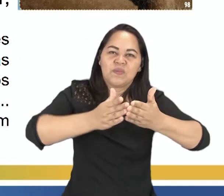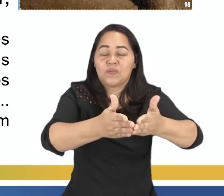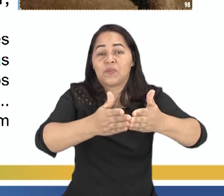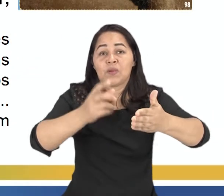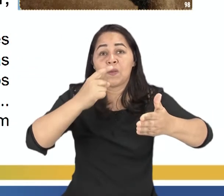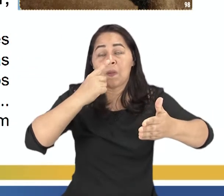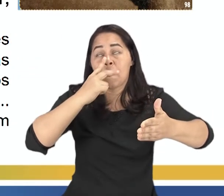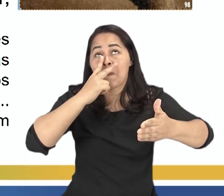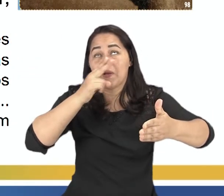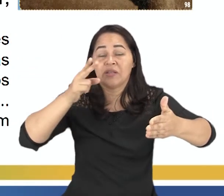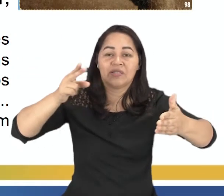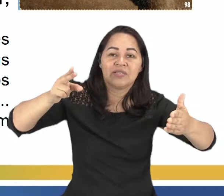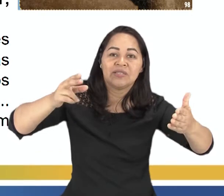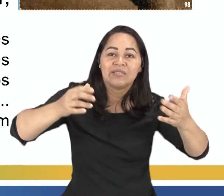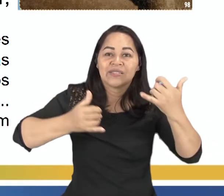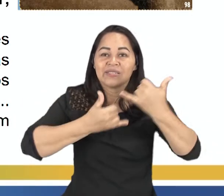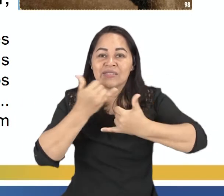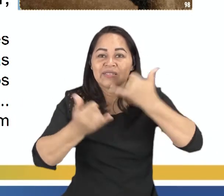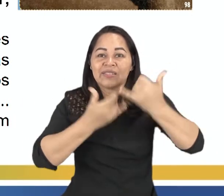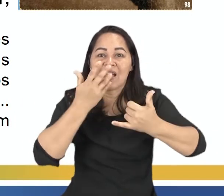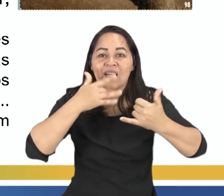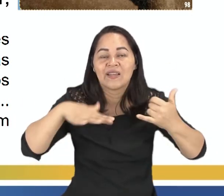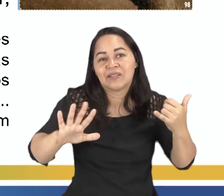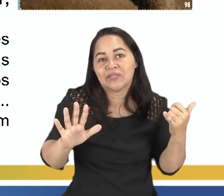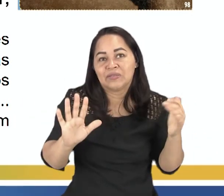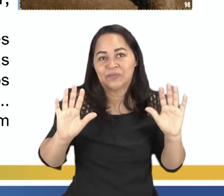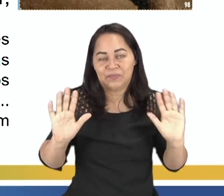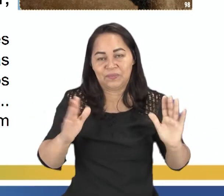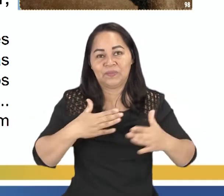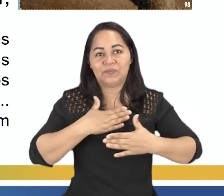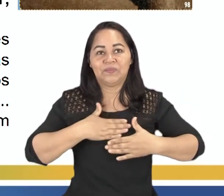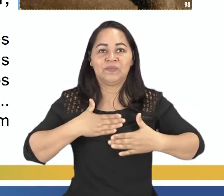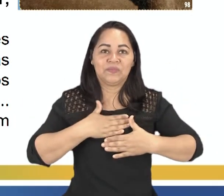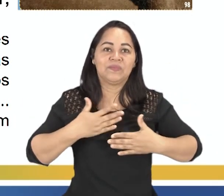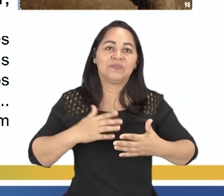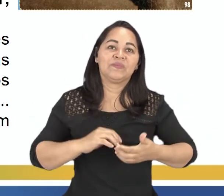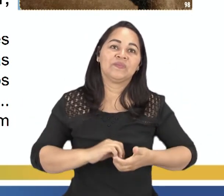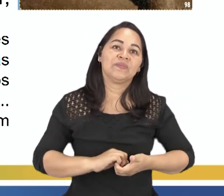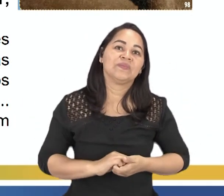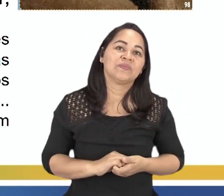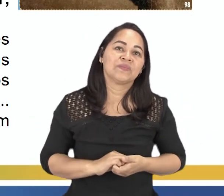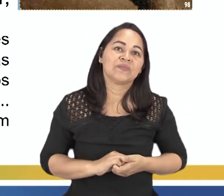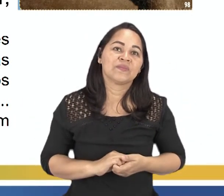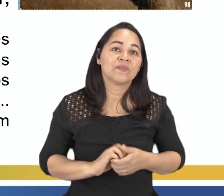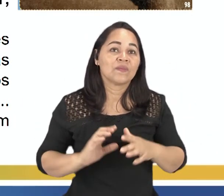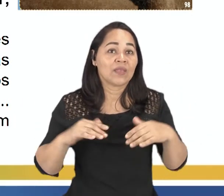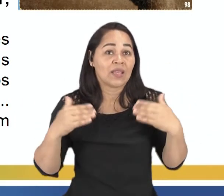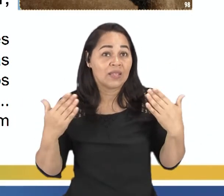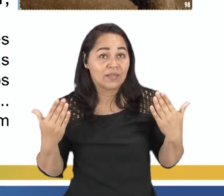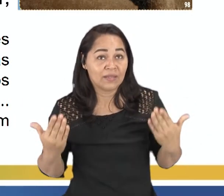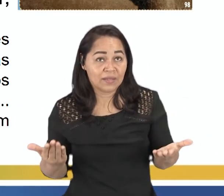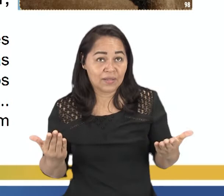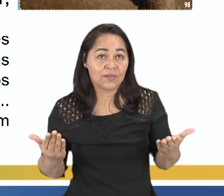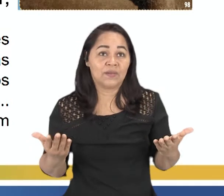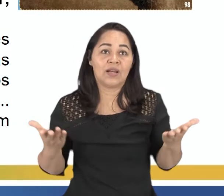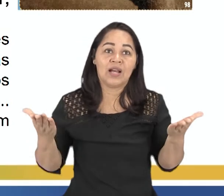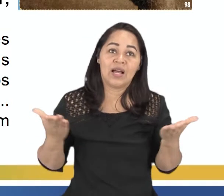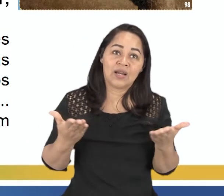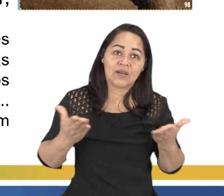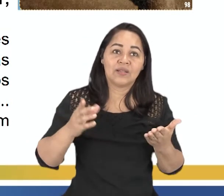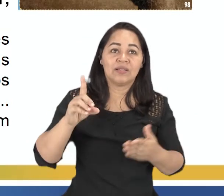nem cabeça, que conferem graça e enorme satisfação, né? Então esse é o momento